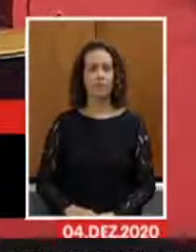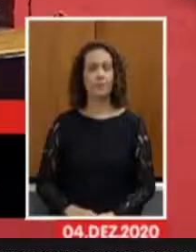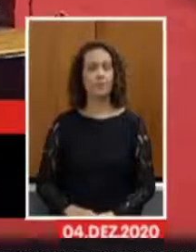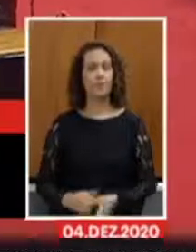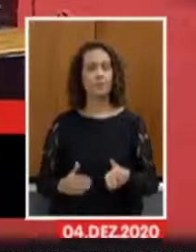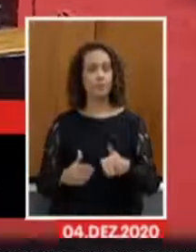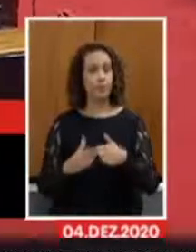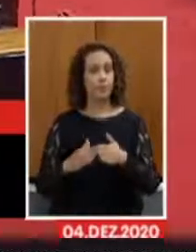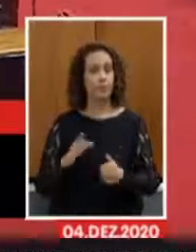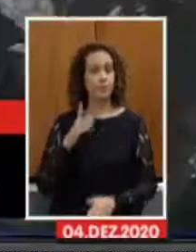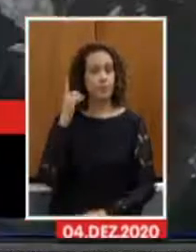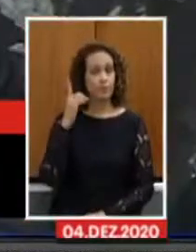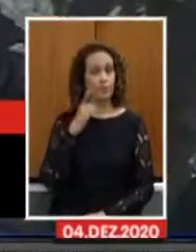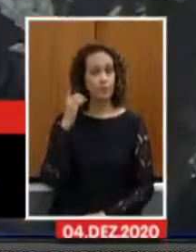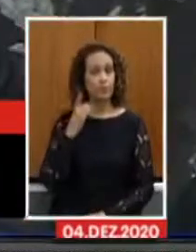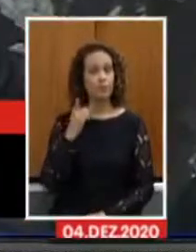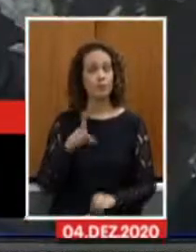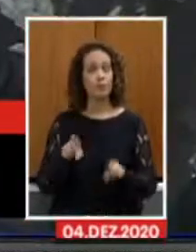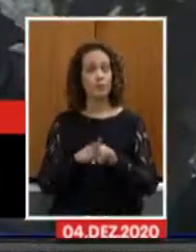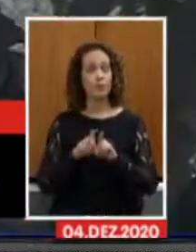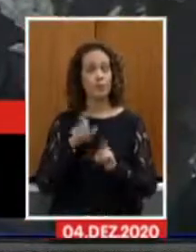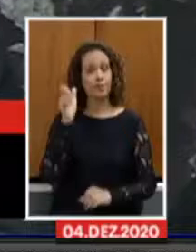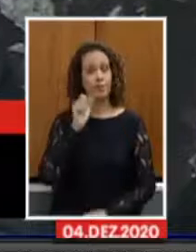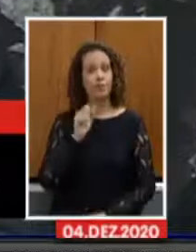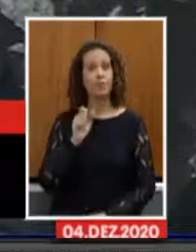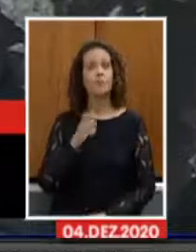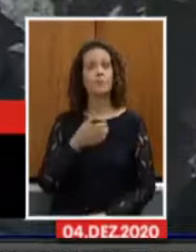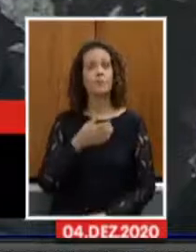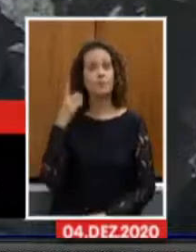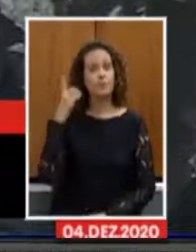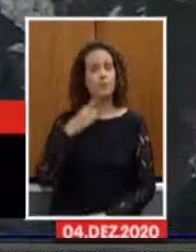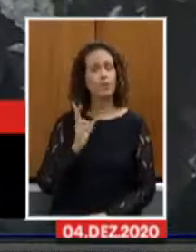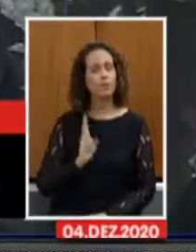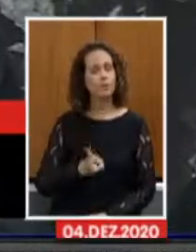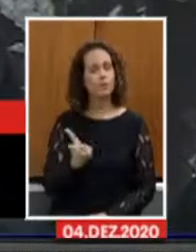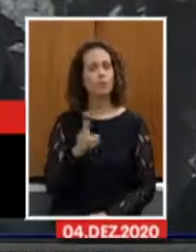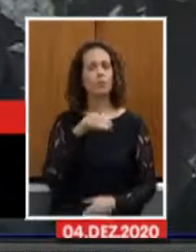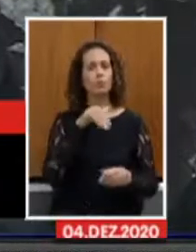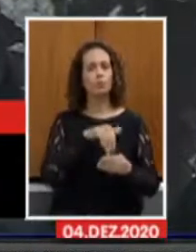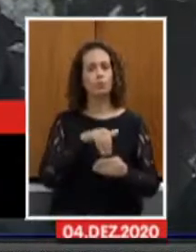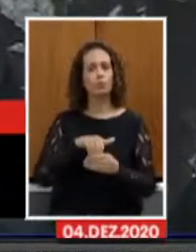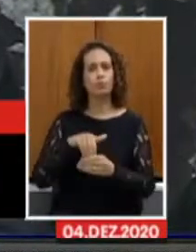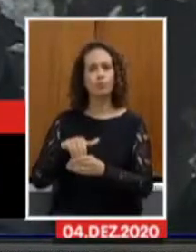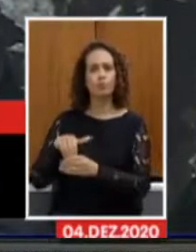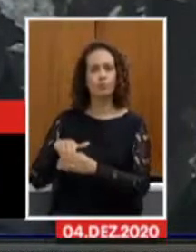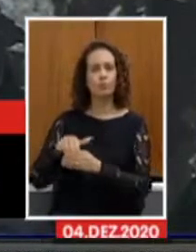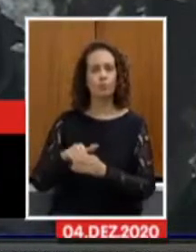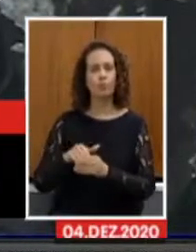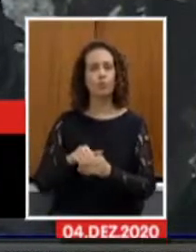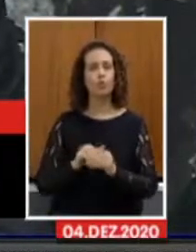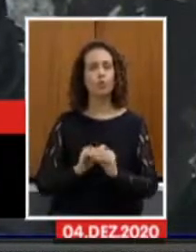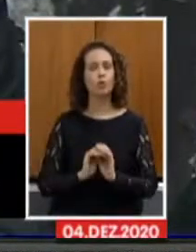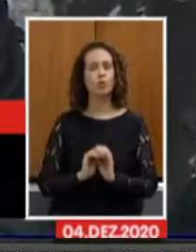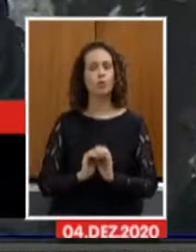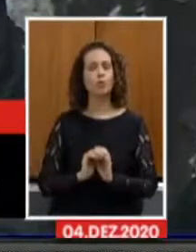Solicito às deputadas e deputados que permaneçam votando, nós estamos muito próximos do quórum.